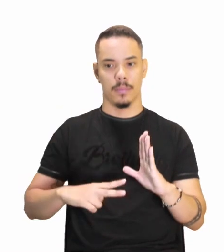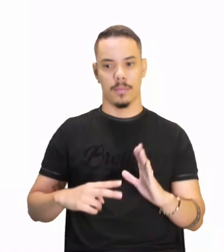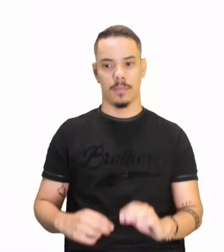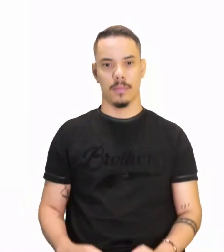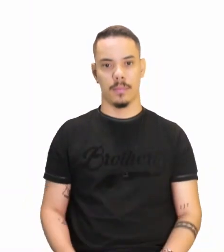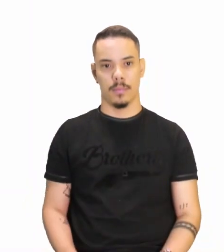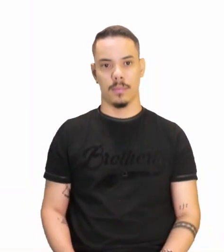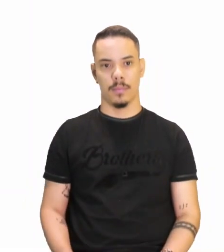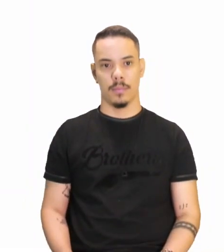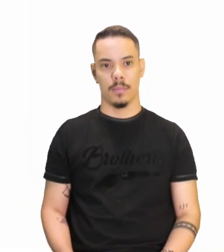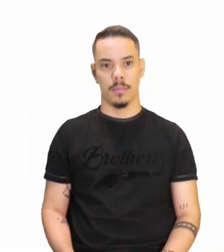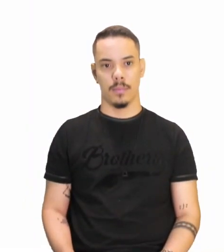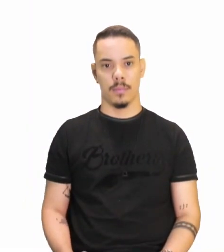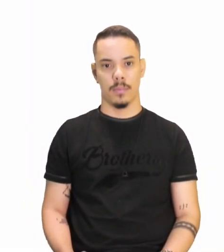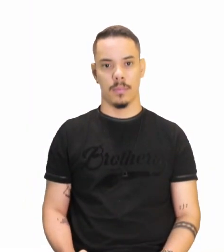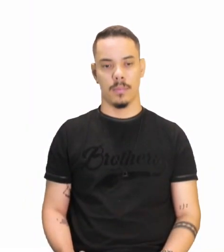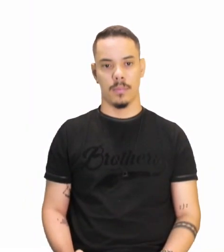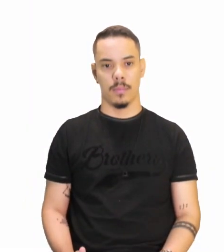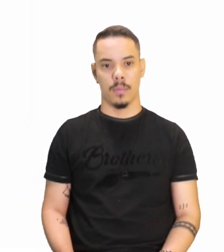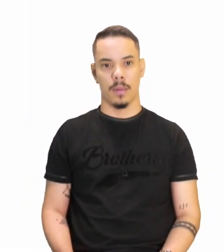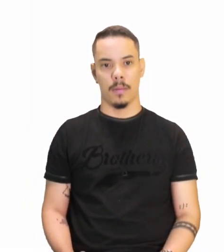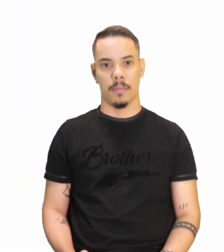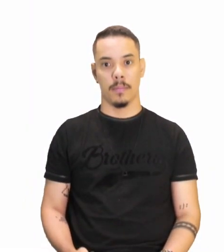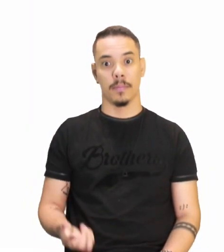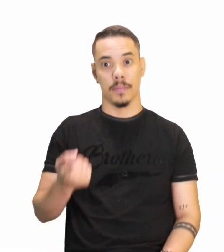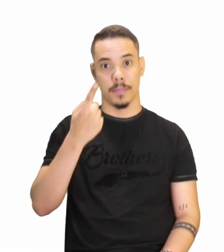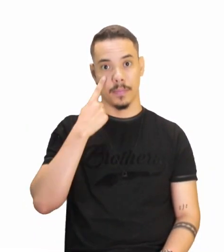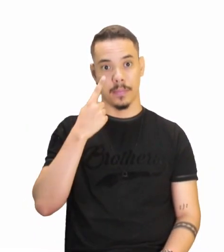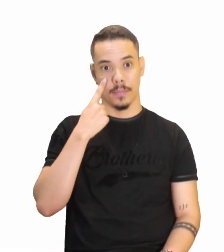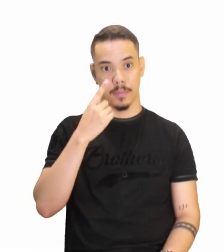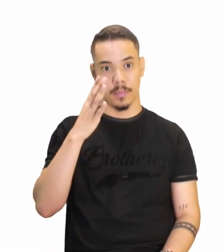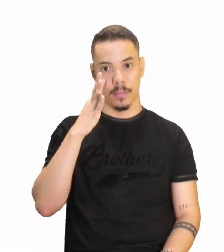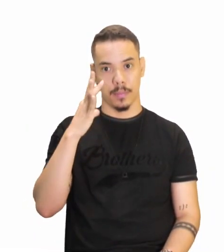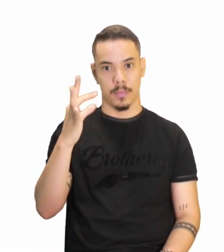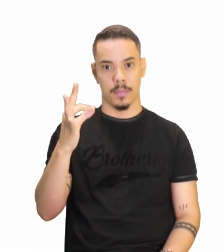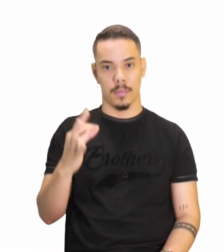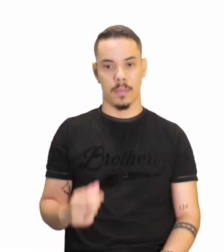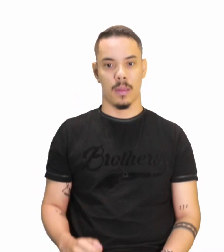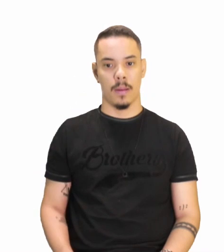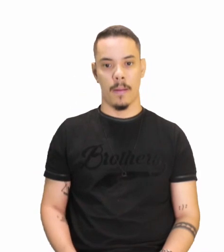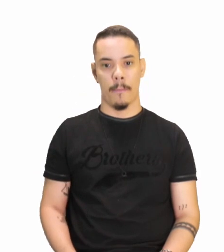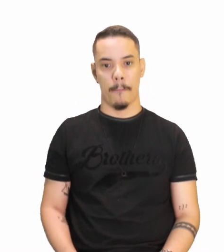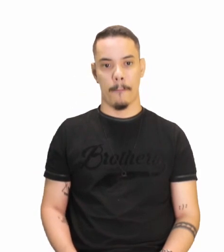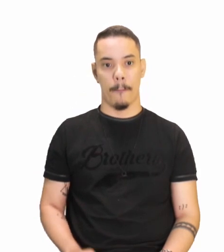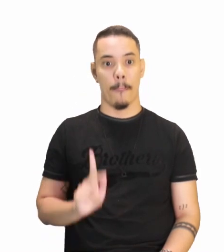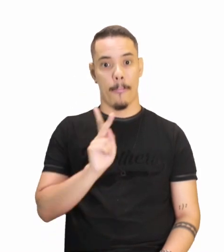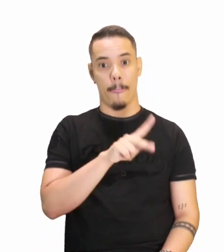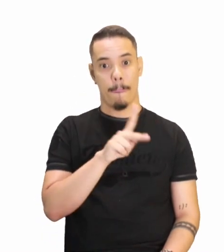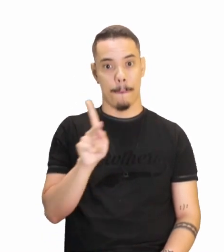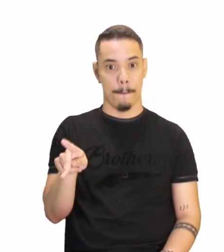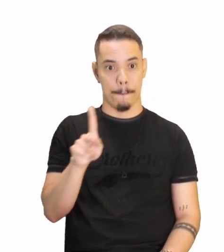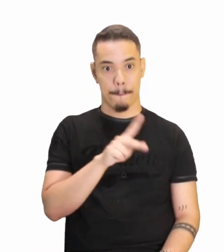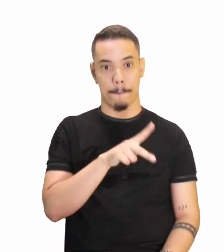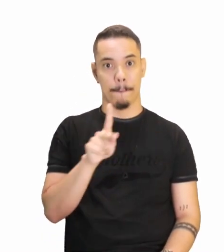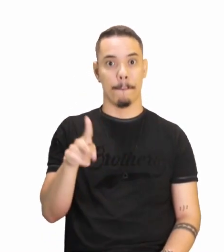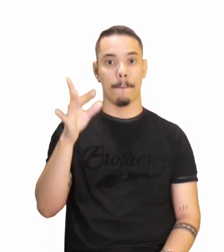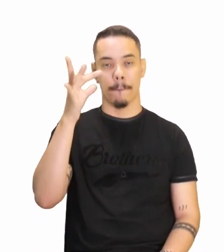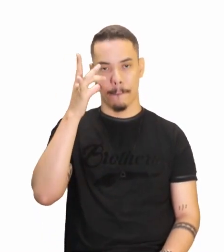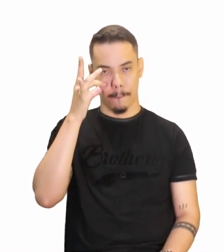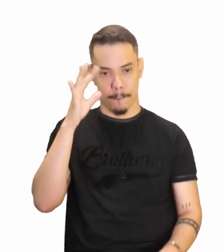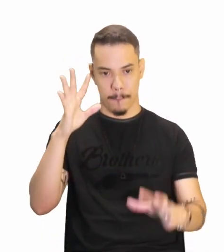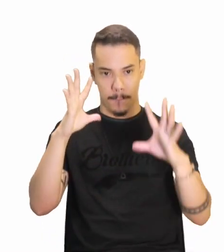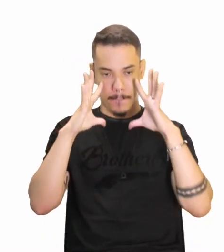unidade 3 amadinho presta atenção aqui a professor presencial também